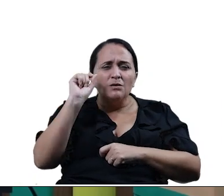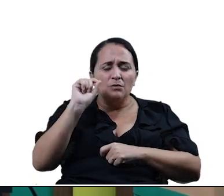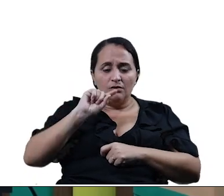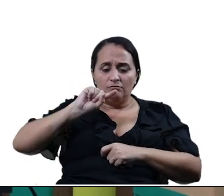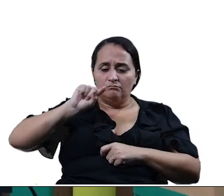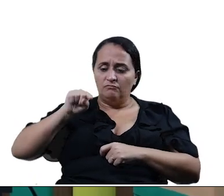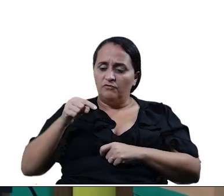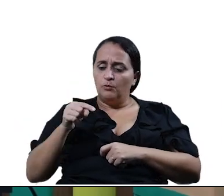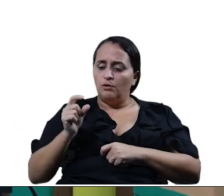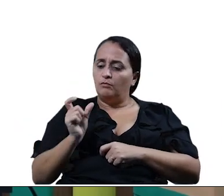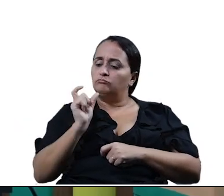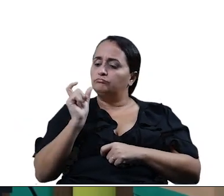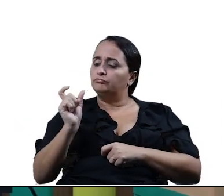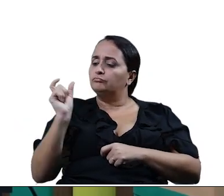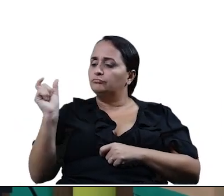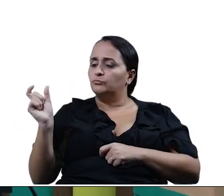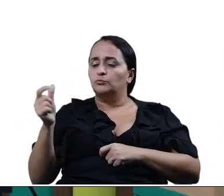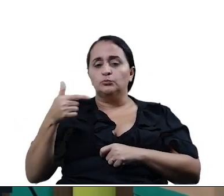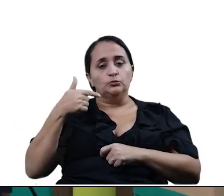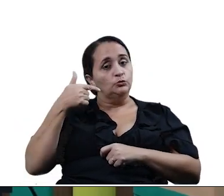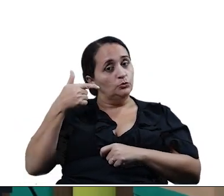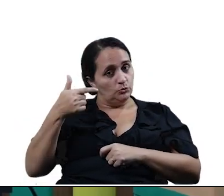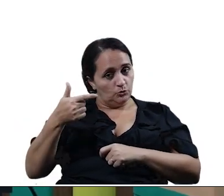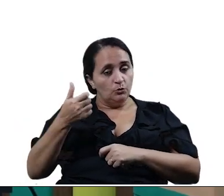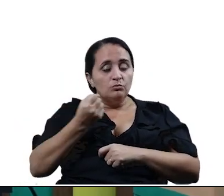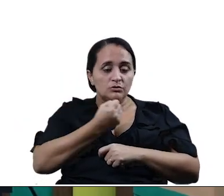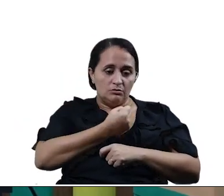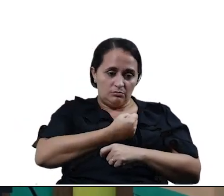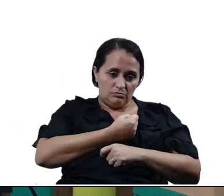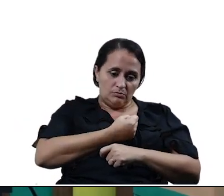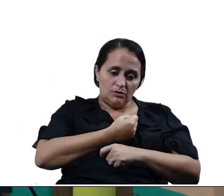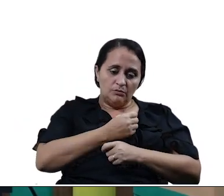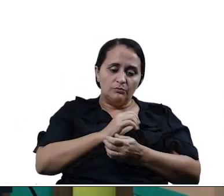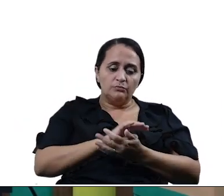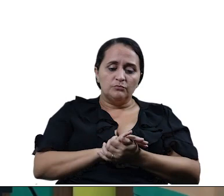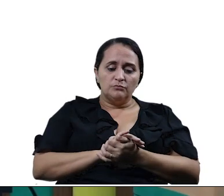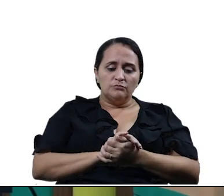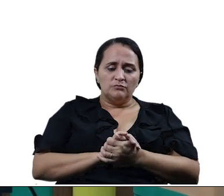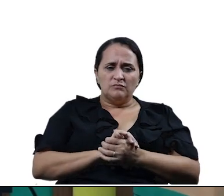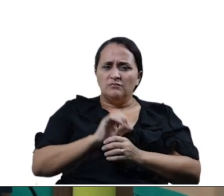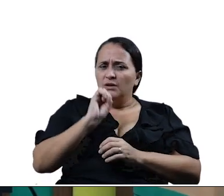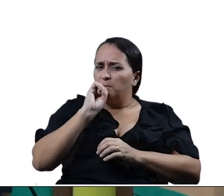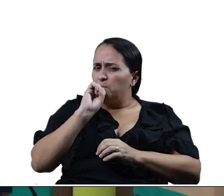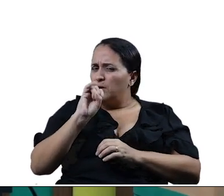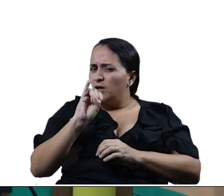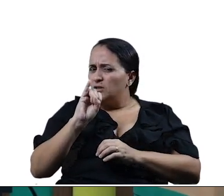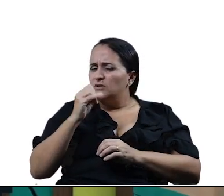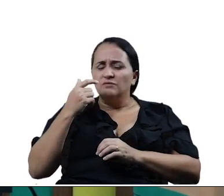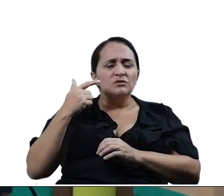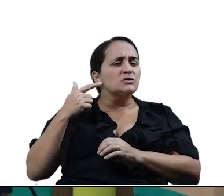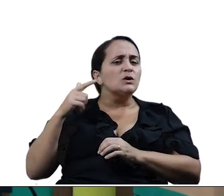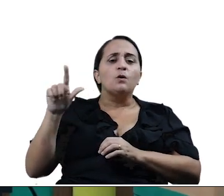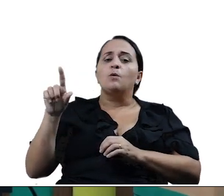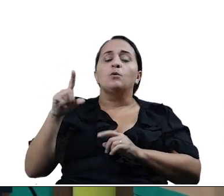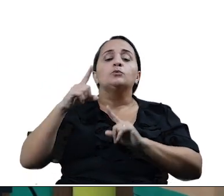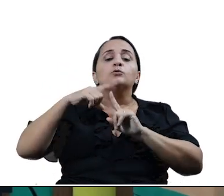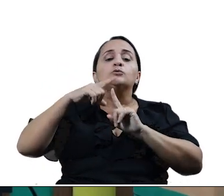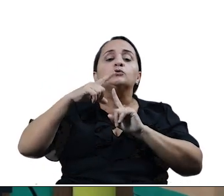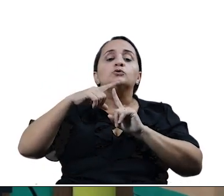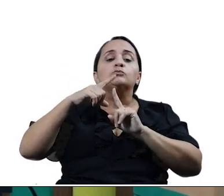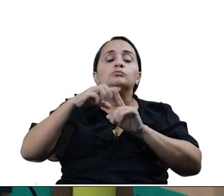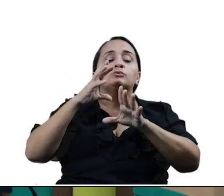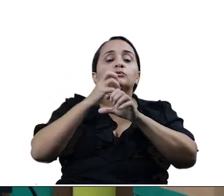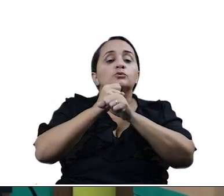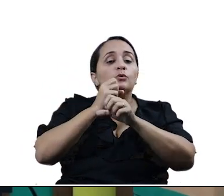então não vai fazer muita diferença nessa conta. Mas se fosse outro tipo de conta, que a gente vai ter a oportunidade de fazer